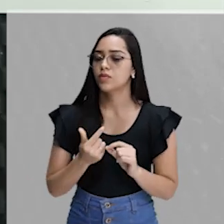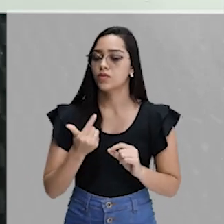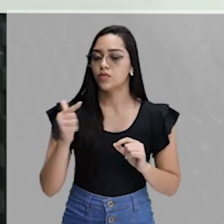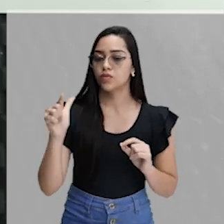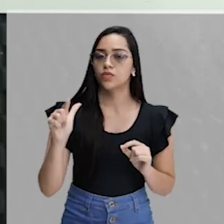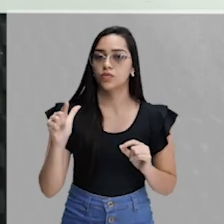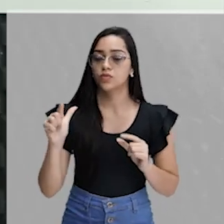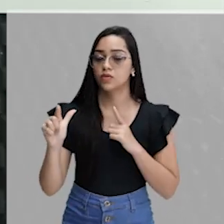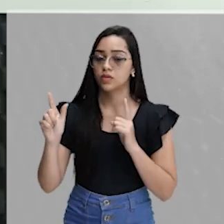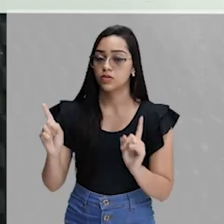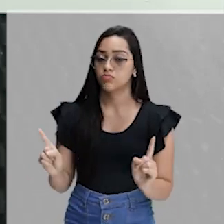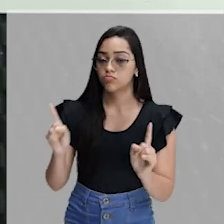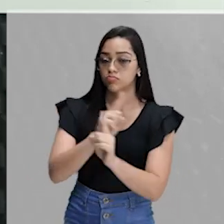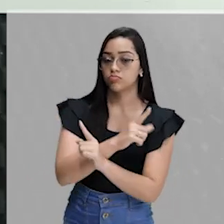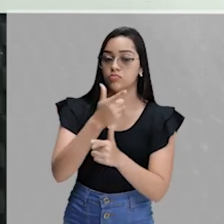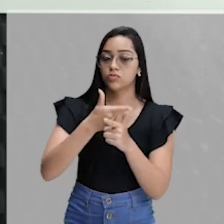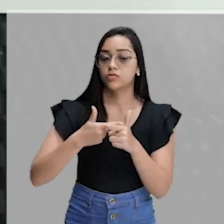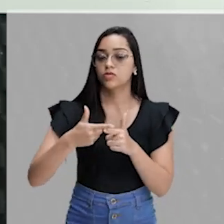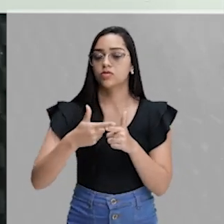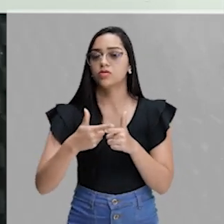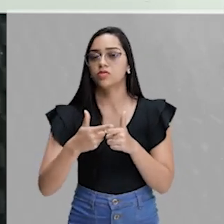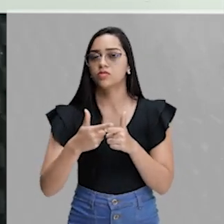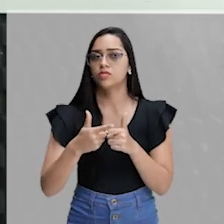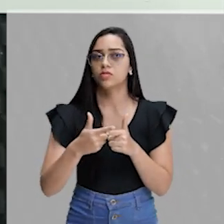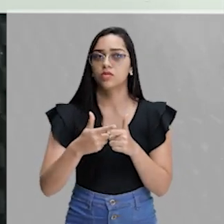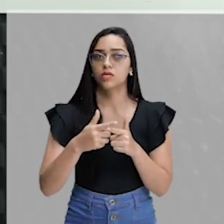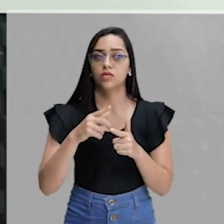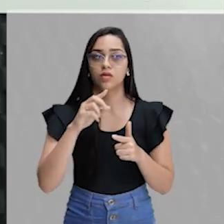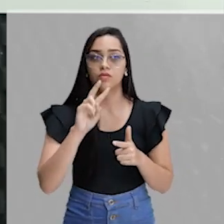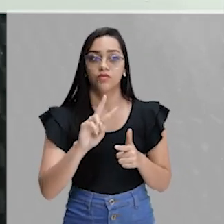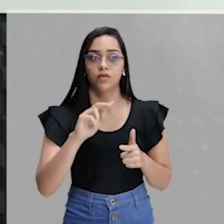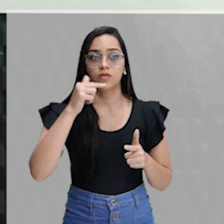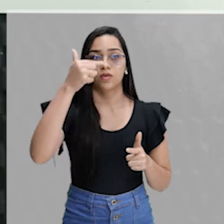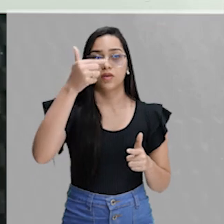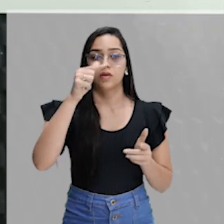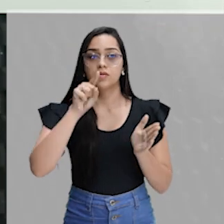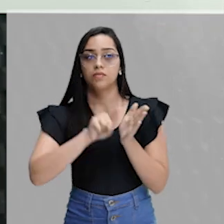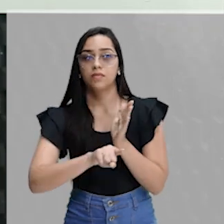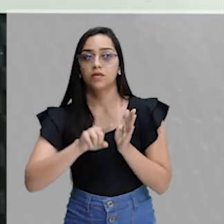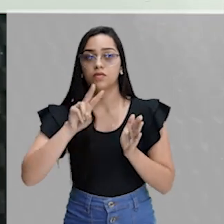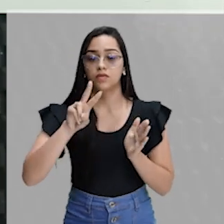lado dividindo. Então, vai ficar, ó, V ao quadrado